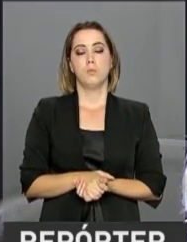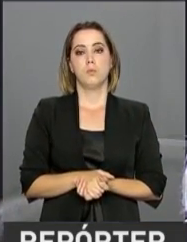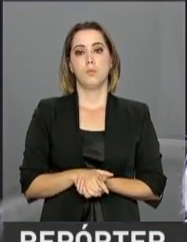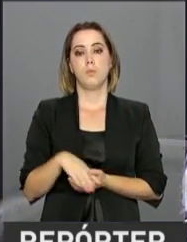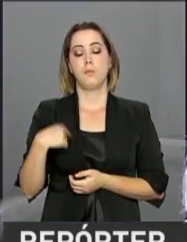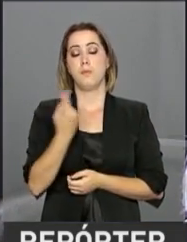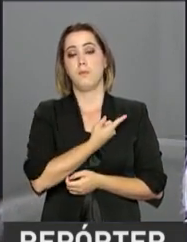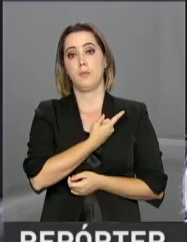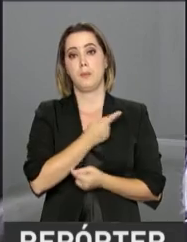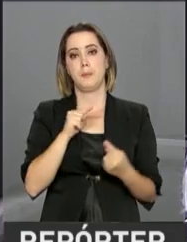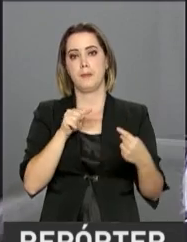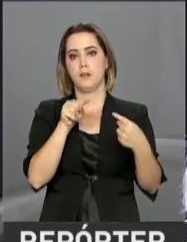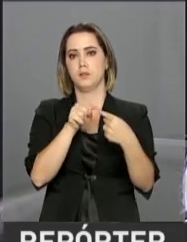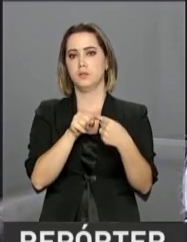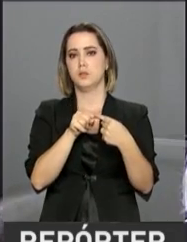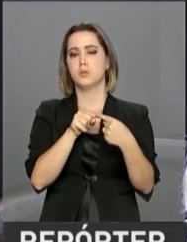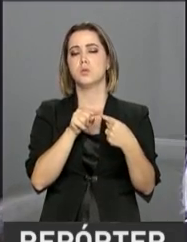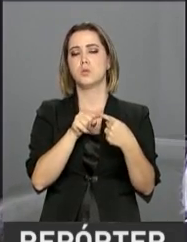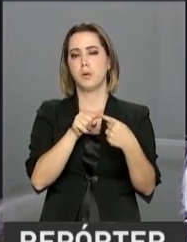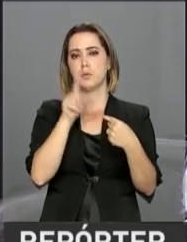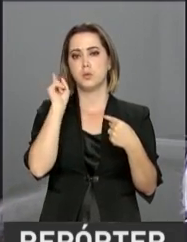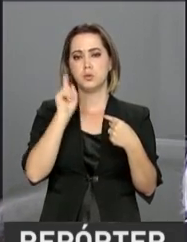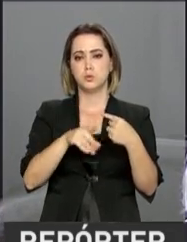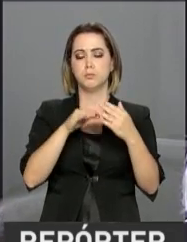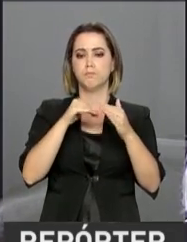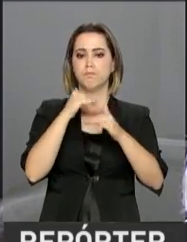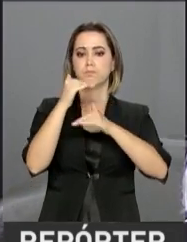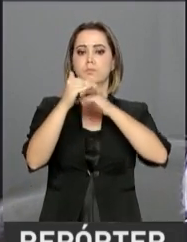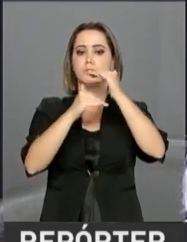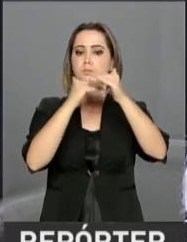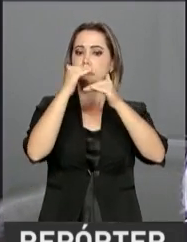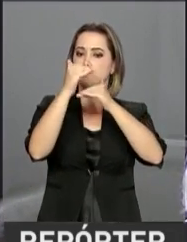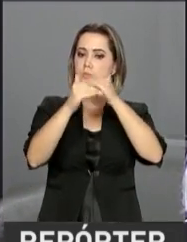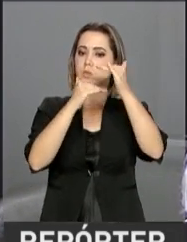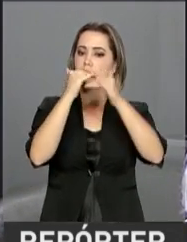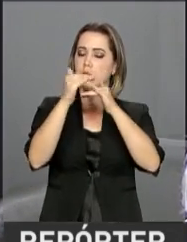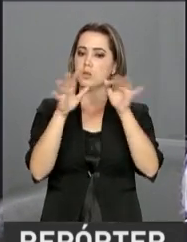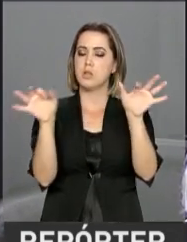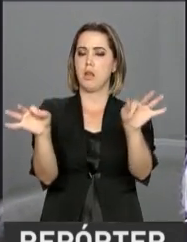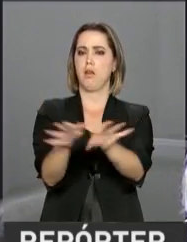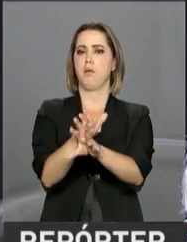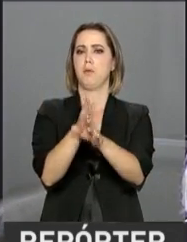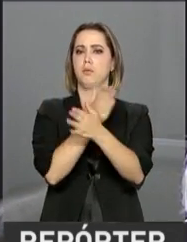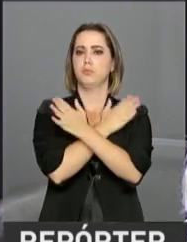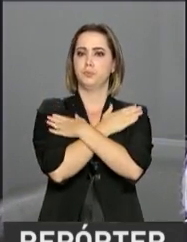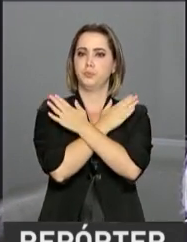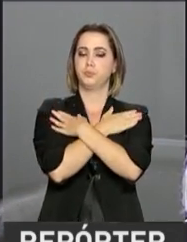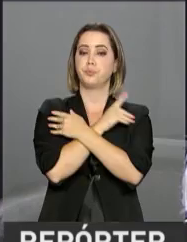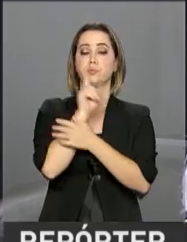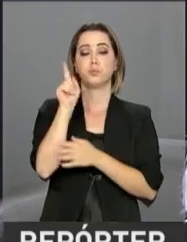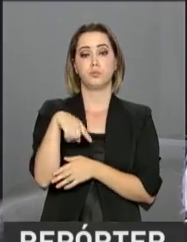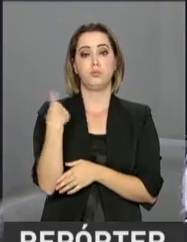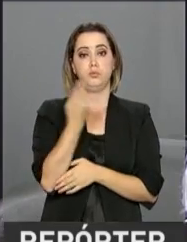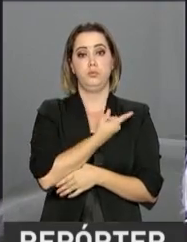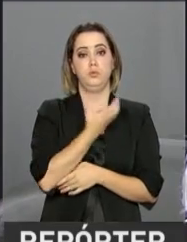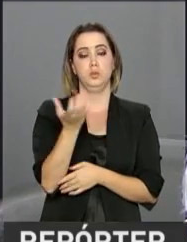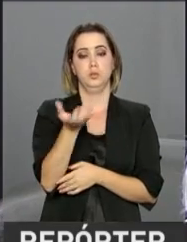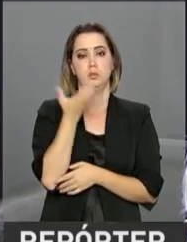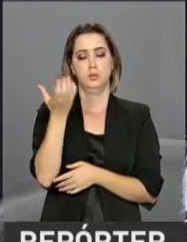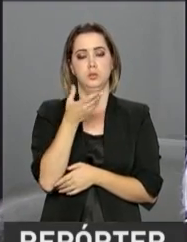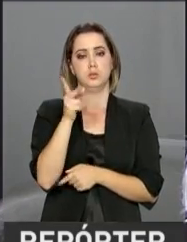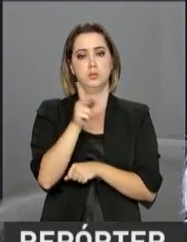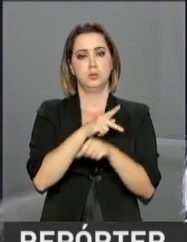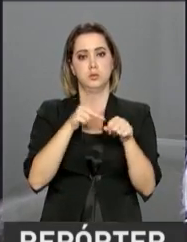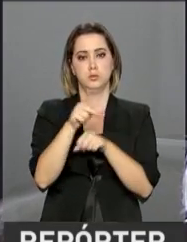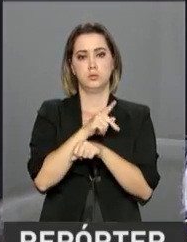fundamental é óbvio né é o crescimento combate ao desemprego é isso que nós queremos para o